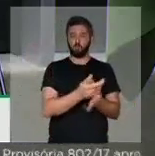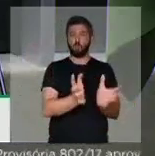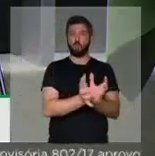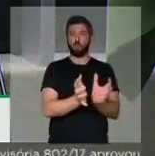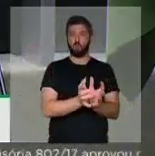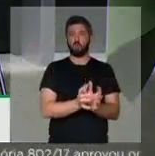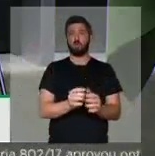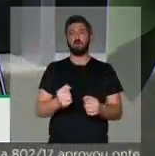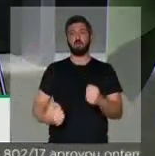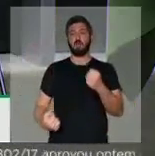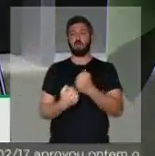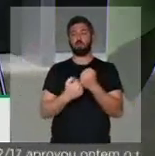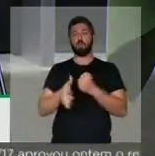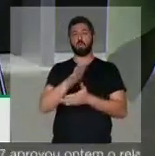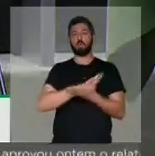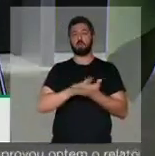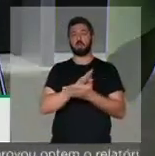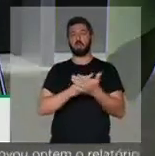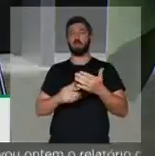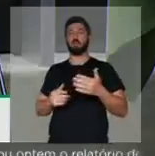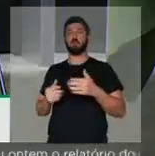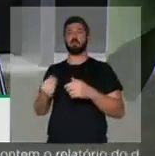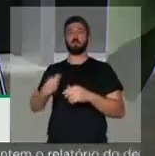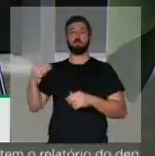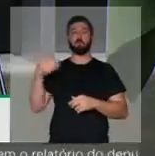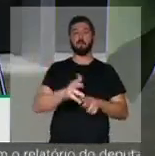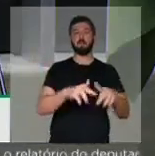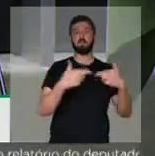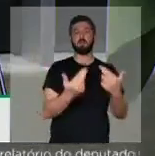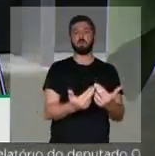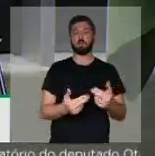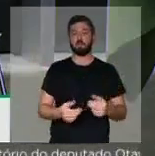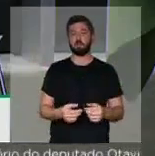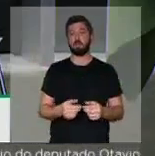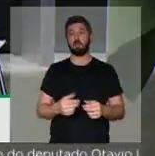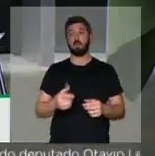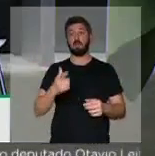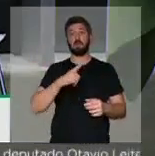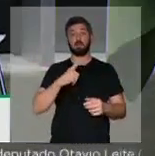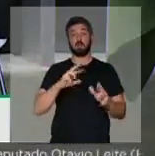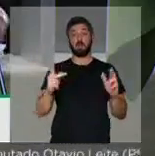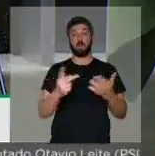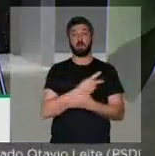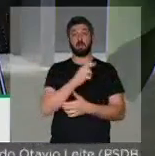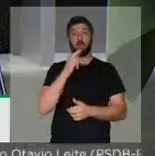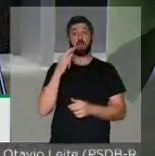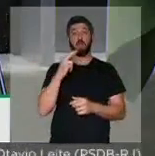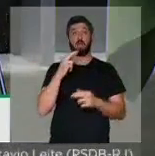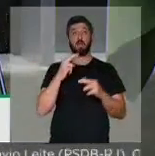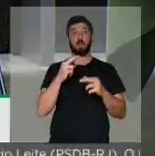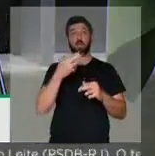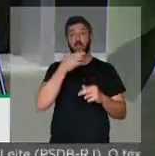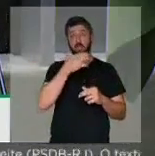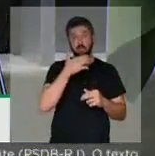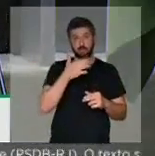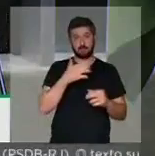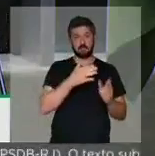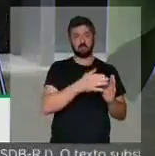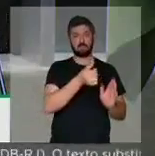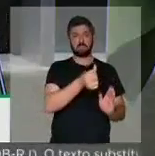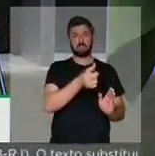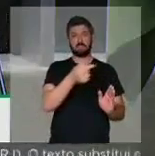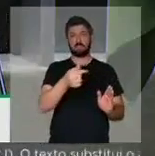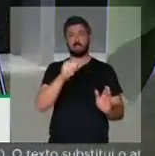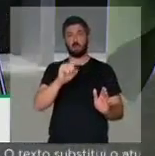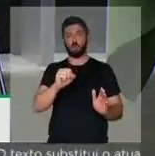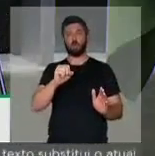não receberam suporte para participar da reunião chamada em dezembro e que acontece nesses dias 6,